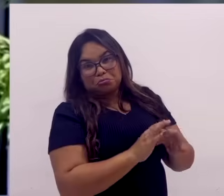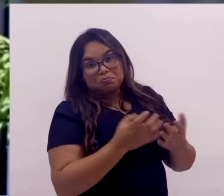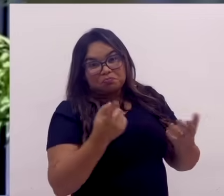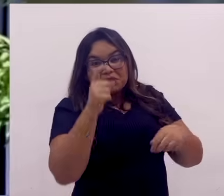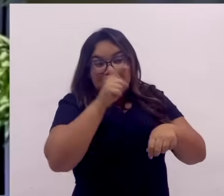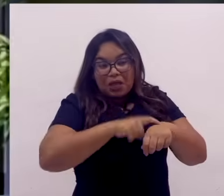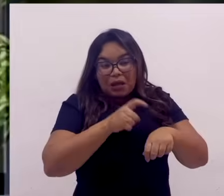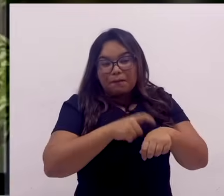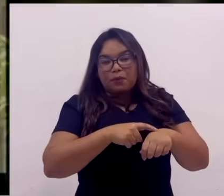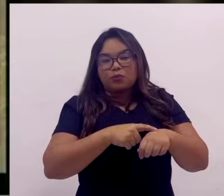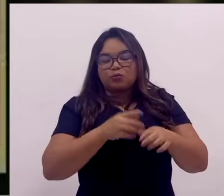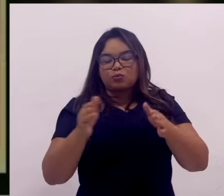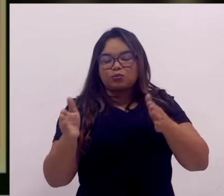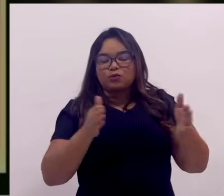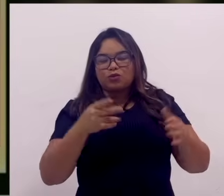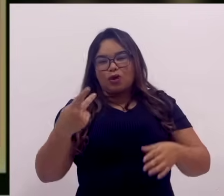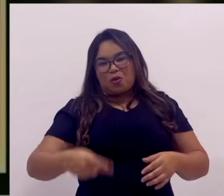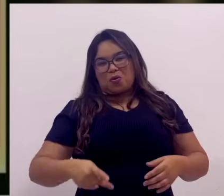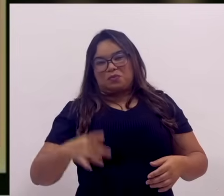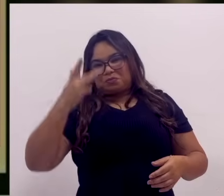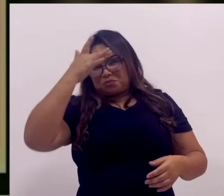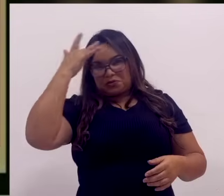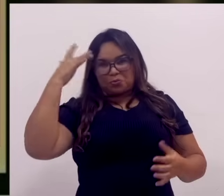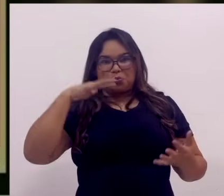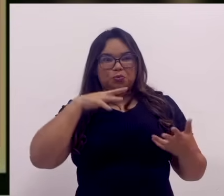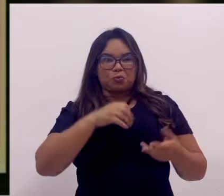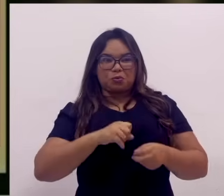Tempos interessantes que o mundo está enfrentando.